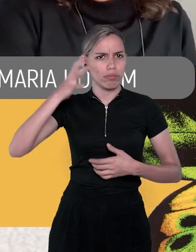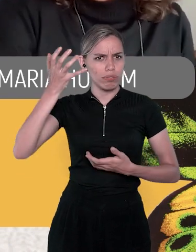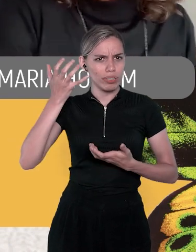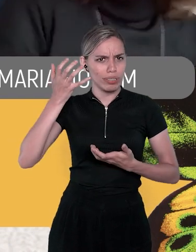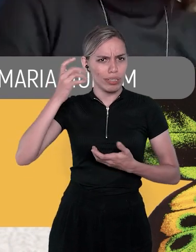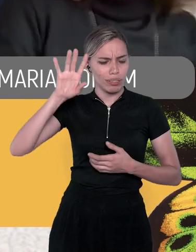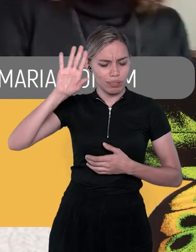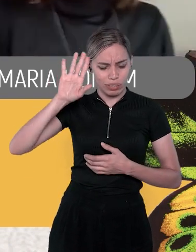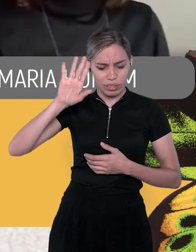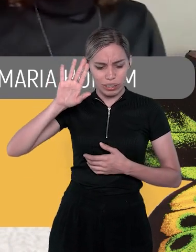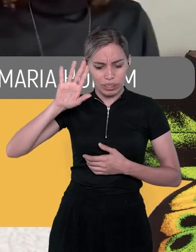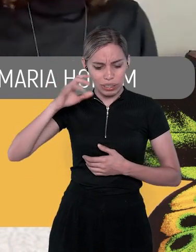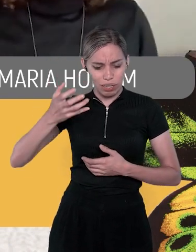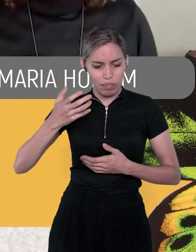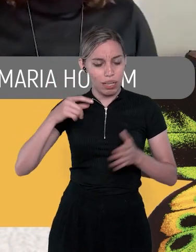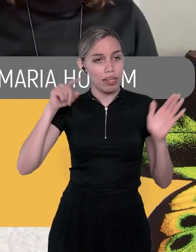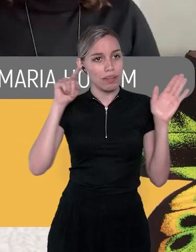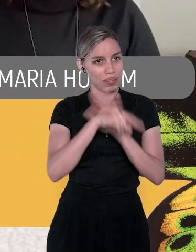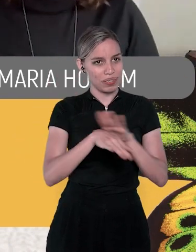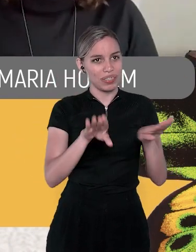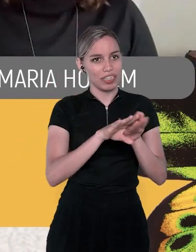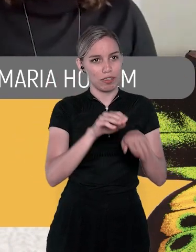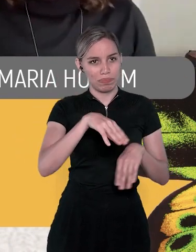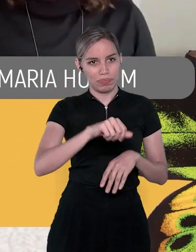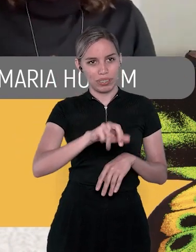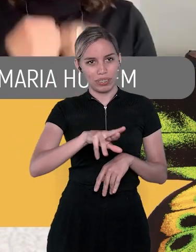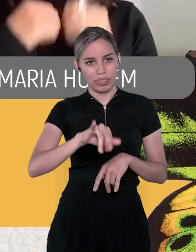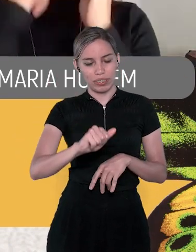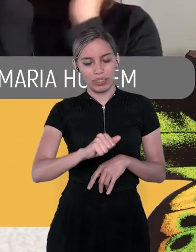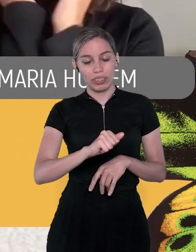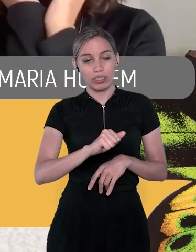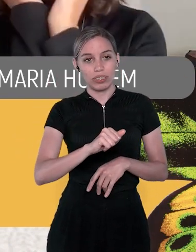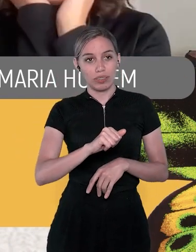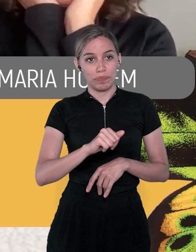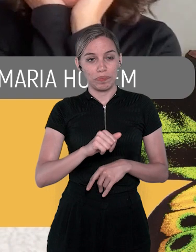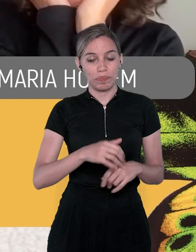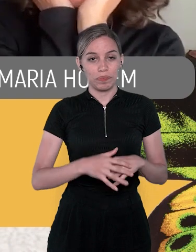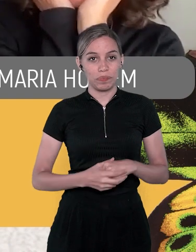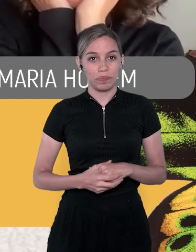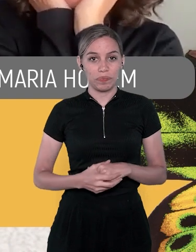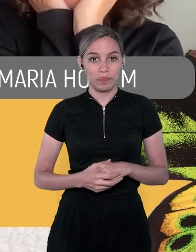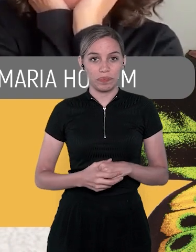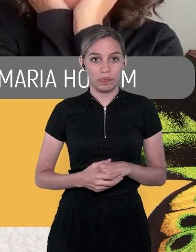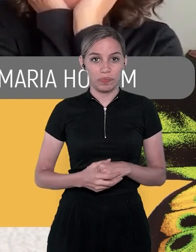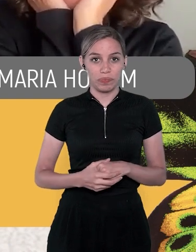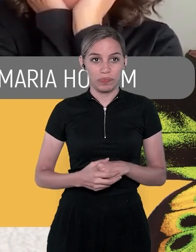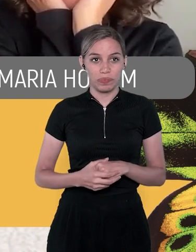Agora eu queria fazer uma outra coisa. Eu quero também te fazer uma pergunta, Maria, porque